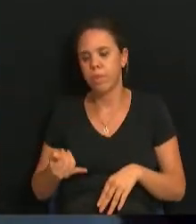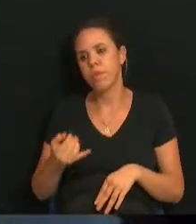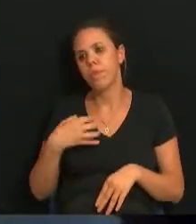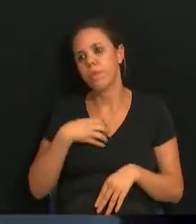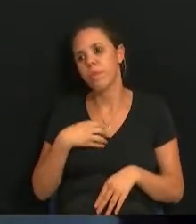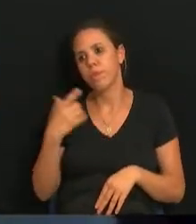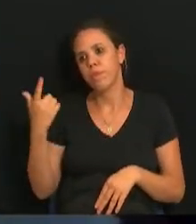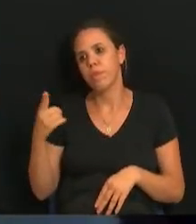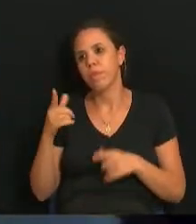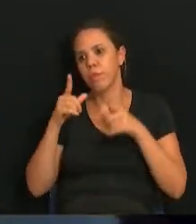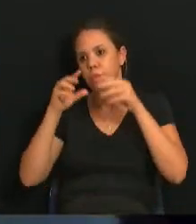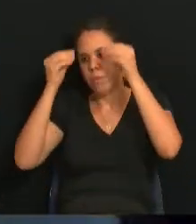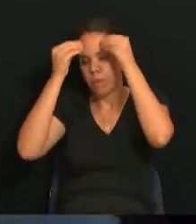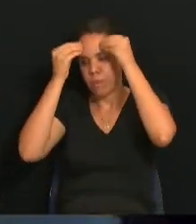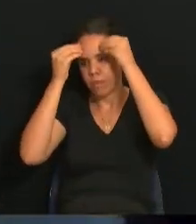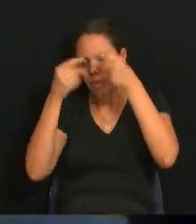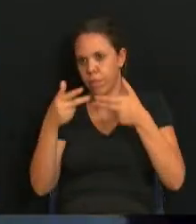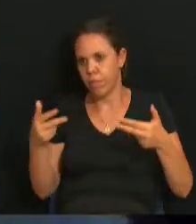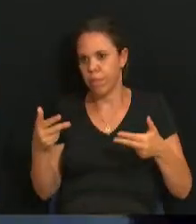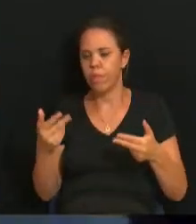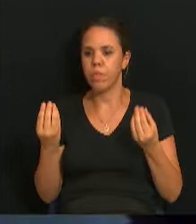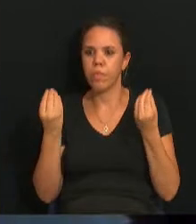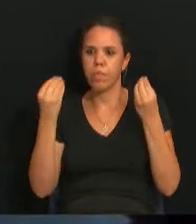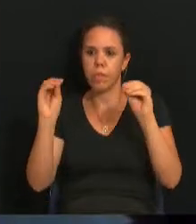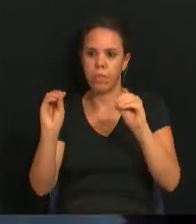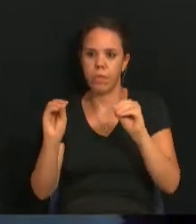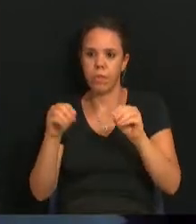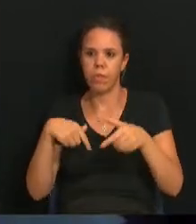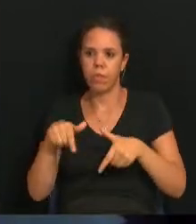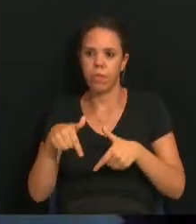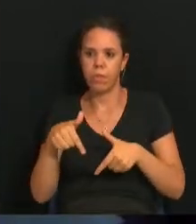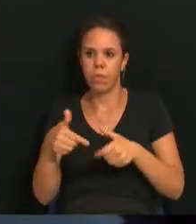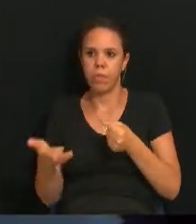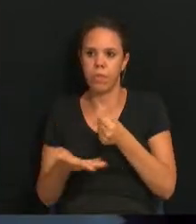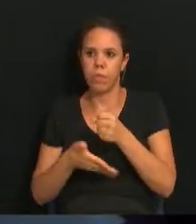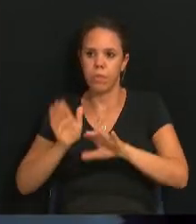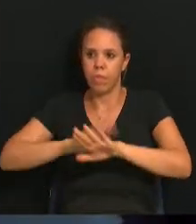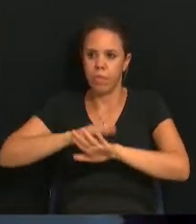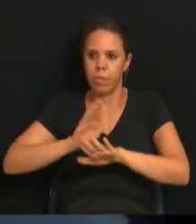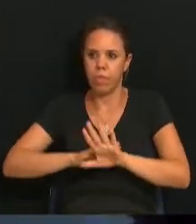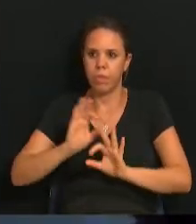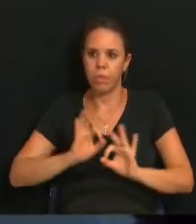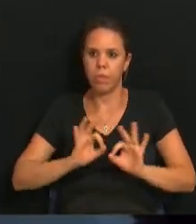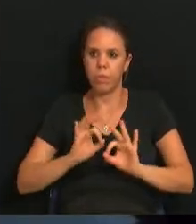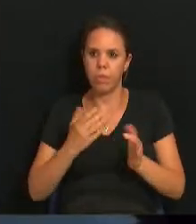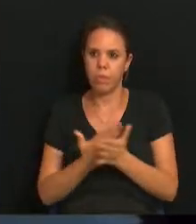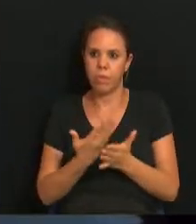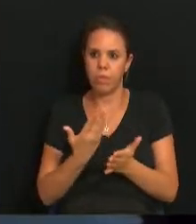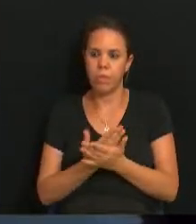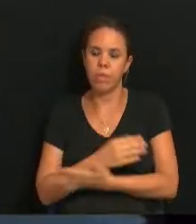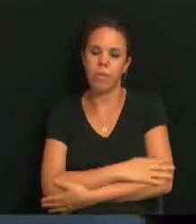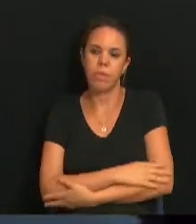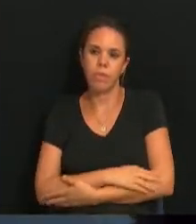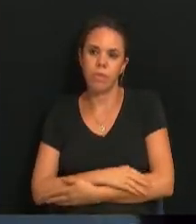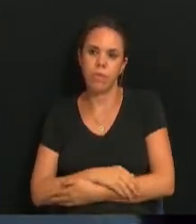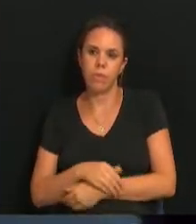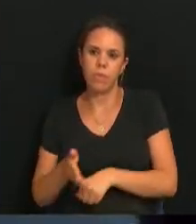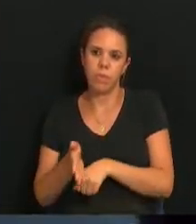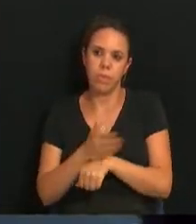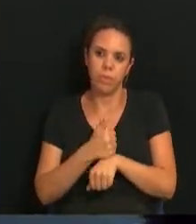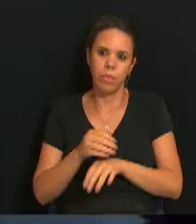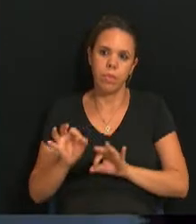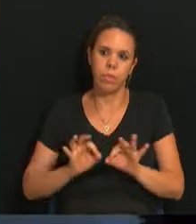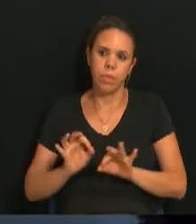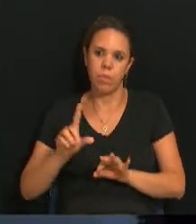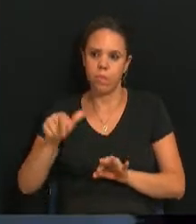outras linguagens e ferramentas que estão postas no trabalho de bastidores de preparo das aulas. Então, esse trabalho anterior de preparo e depois